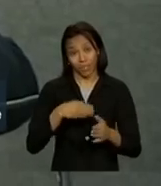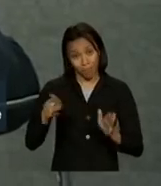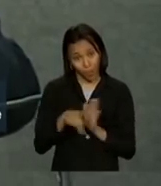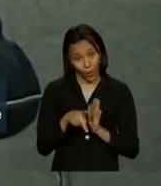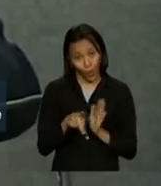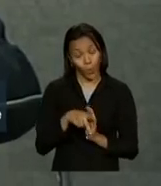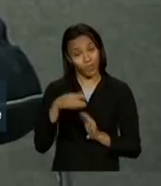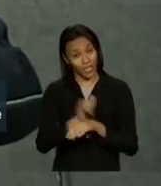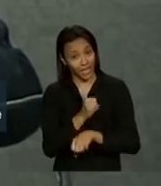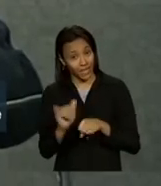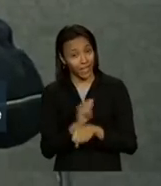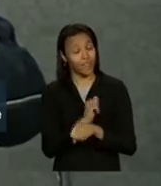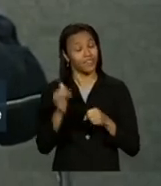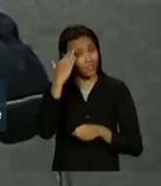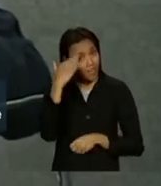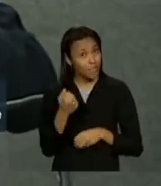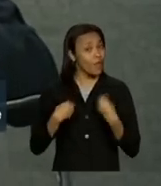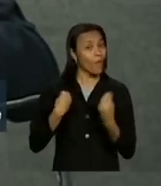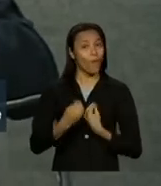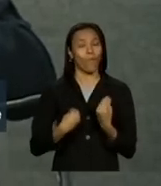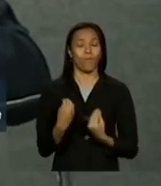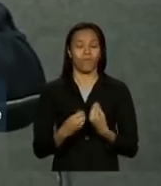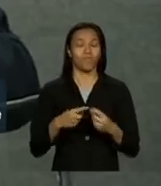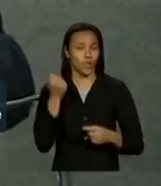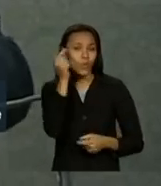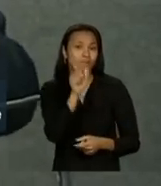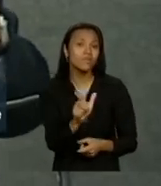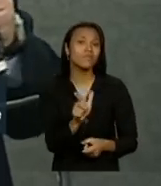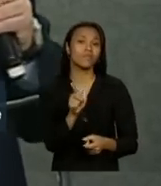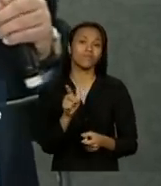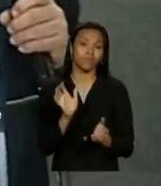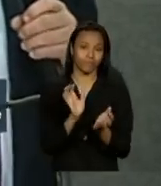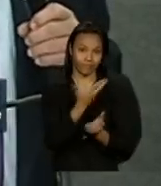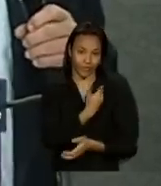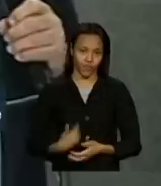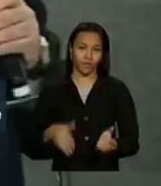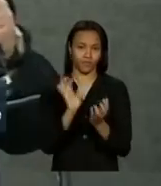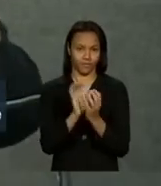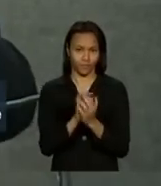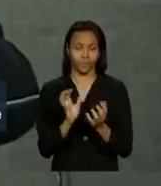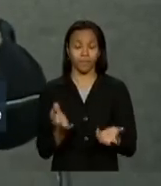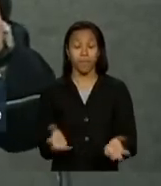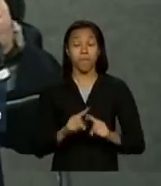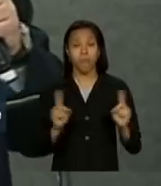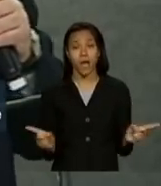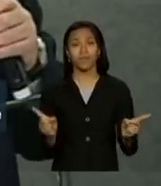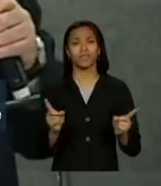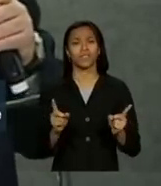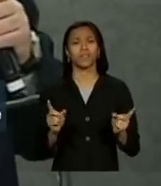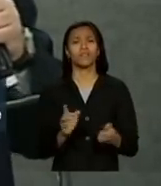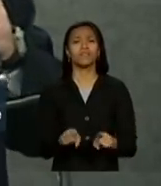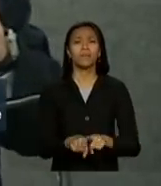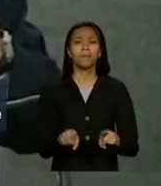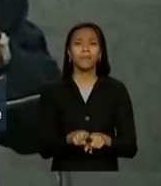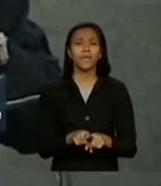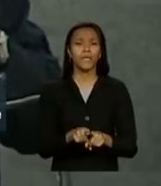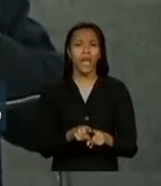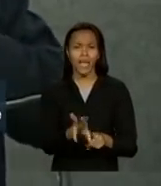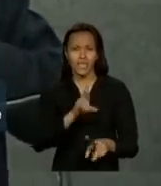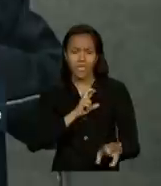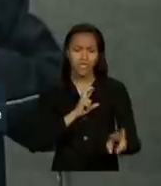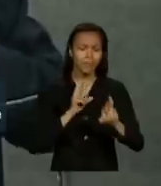estudar se não dá para botar mais processo nisso também né mas eh vai dizer eh mas indiscutivelmente os